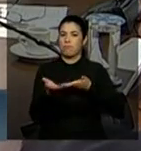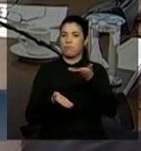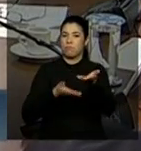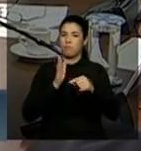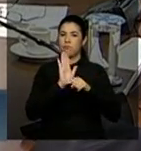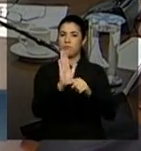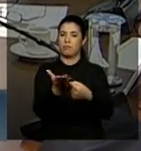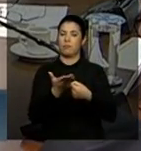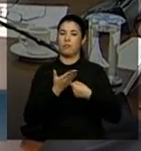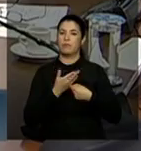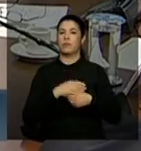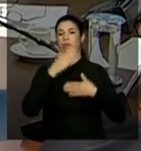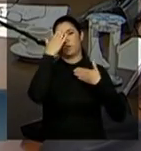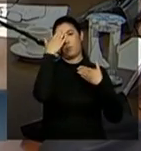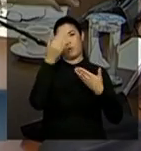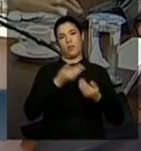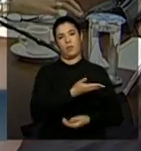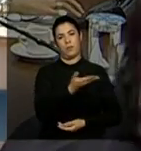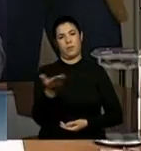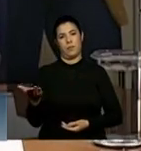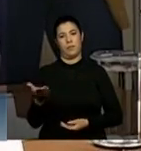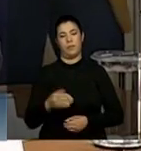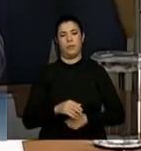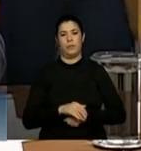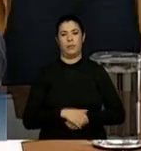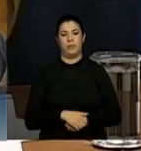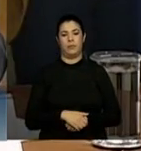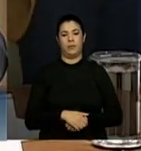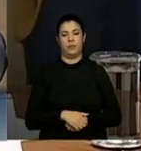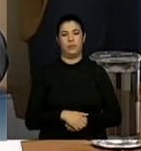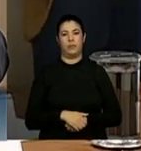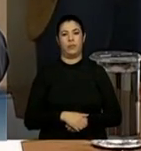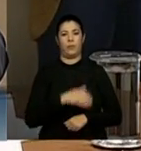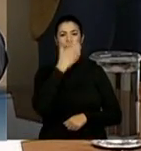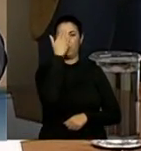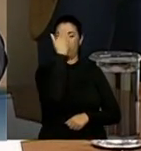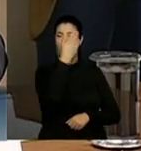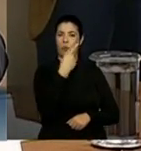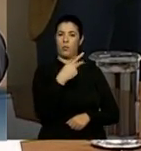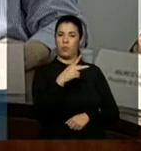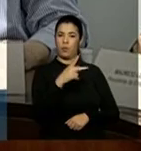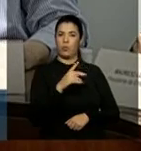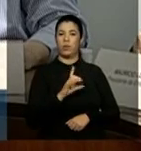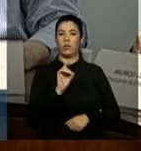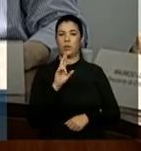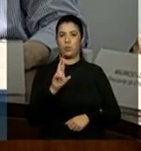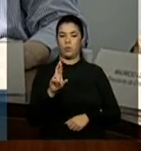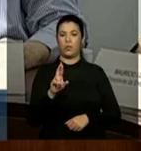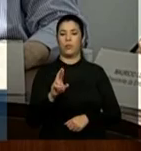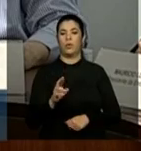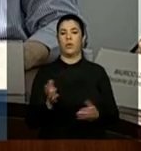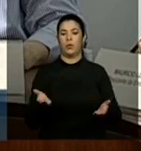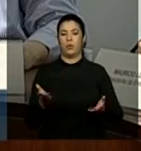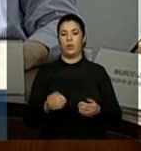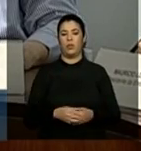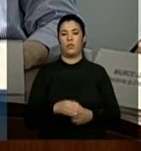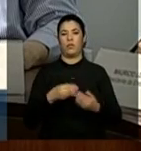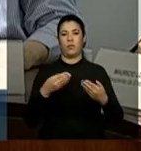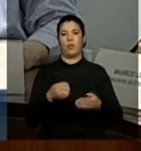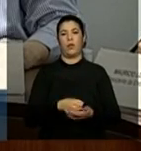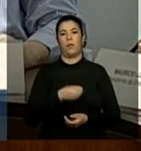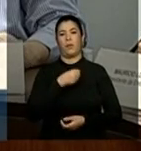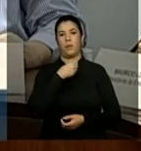Dr. Maurício. Muito obrigado a todos. Obrigada, doutora Adami. Vou passar a palavra ao Dr. Xandorra, pelo Ministério da Agricultura, por